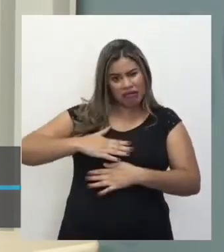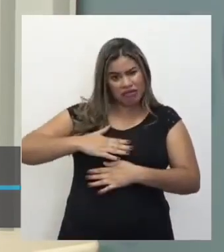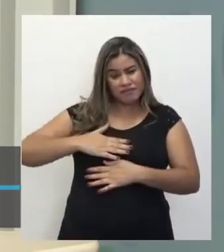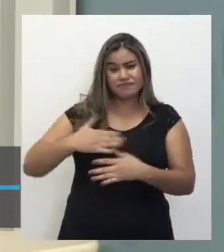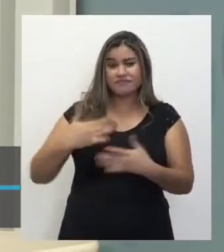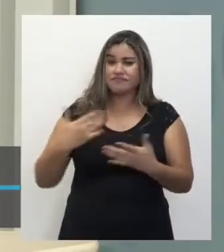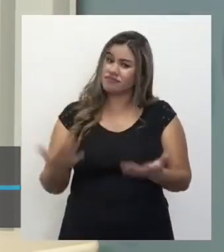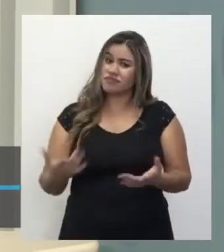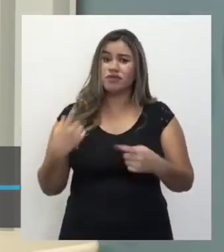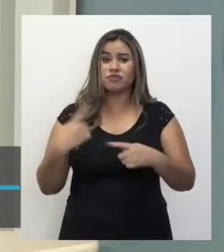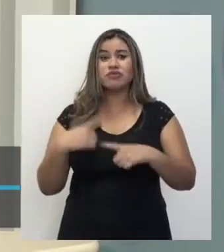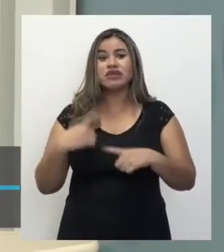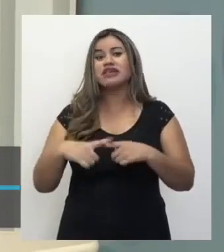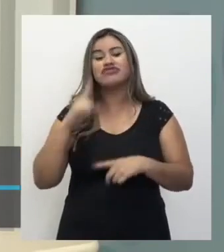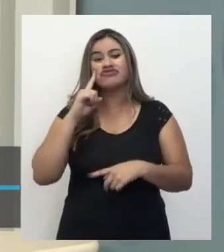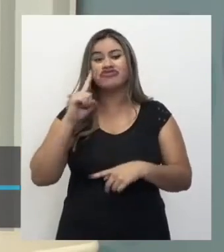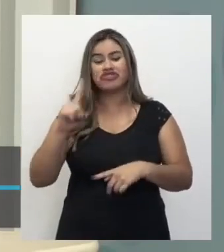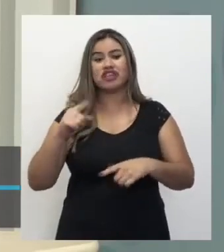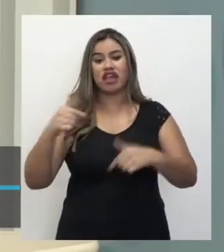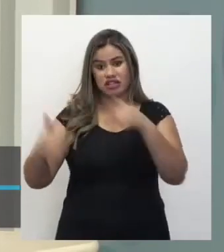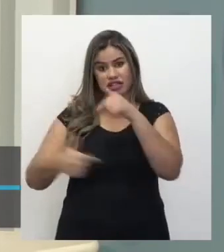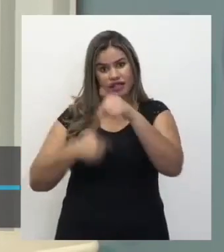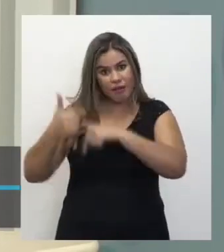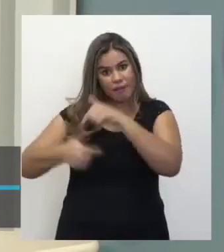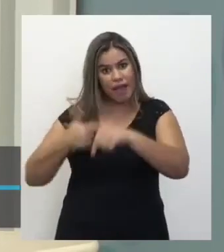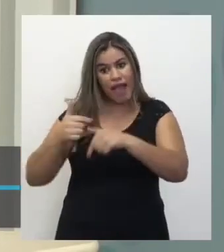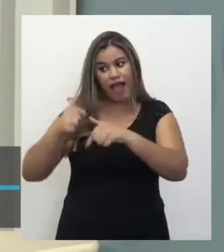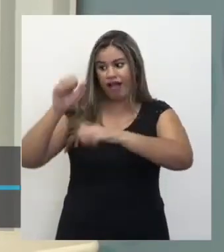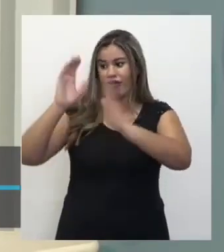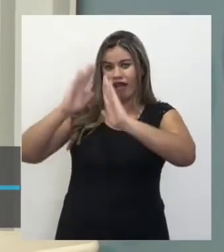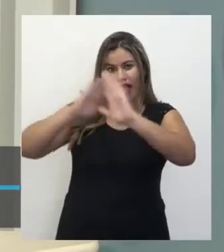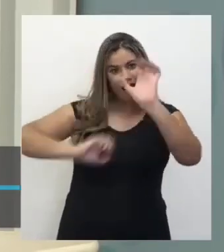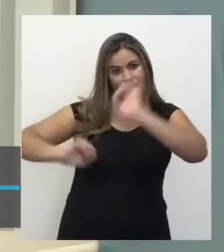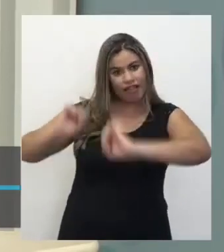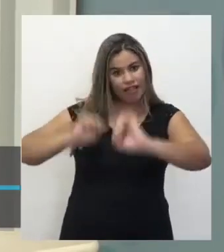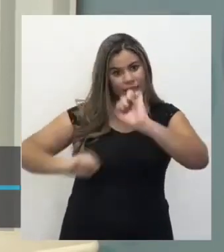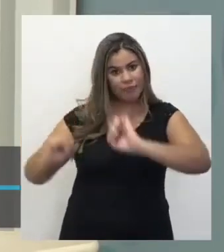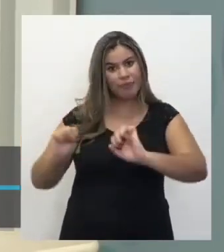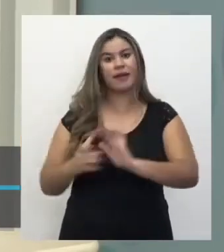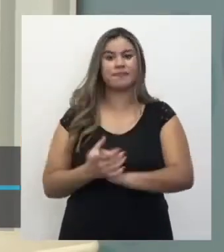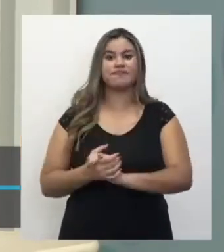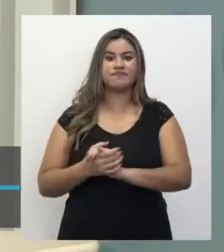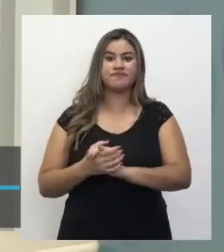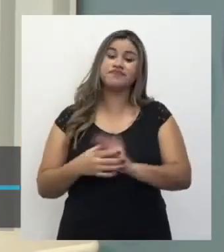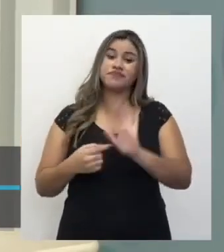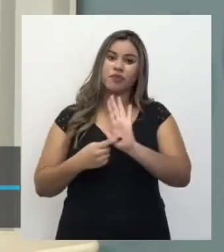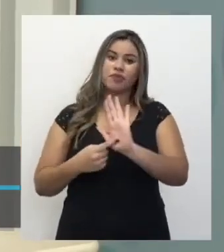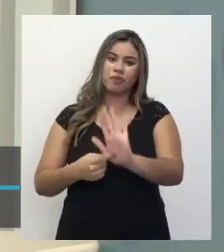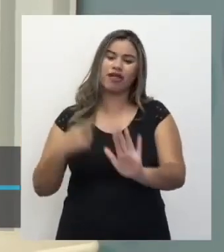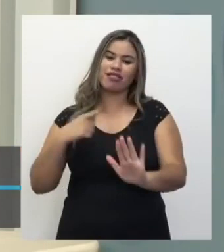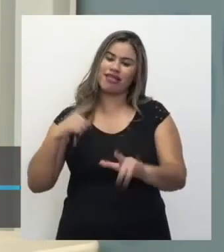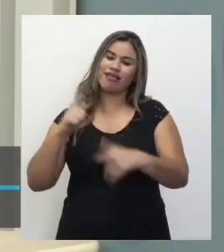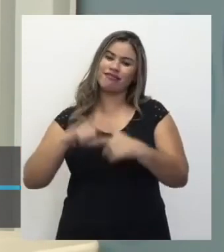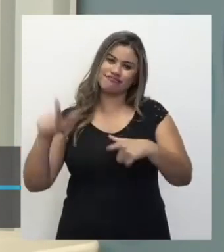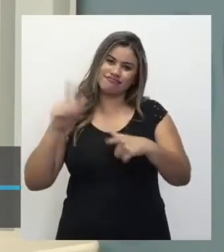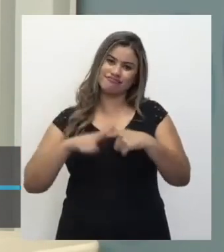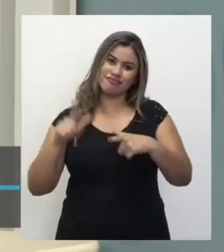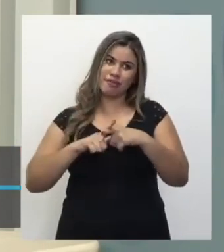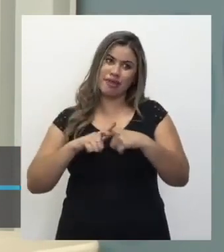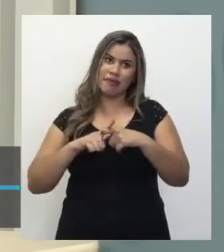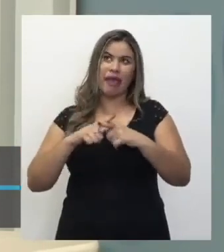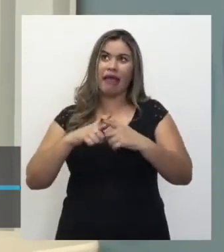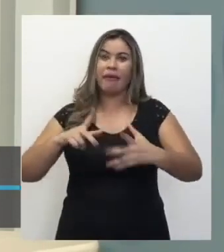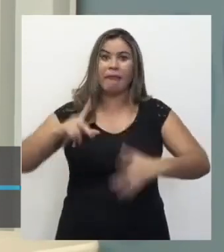descansa em dia de descanso, hoje é um dia de trabalho. Ou seja, revela-se que, olha, há um conflito ali. Não é um conflito de